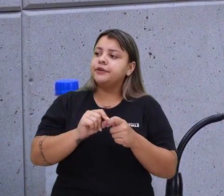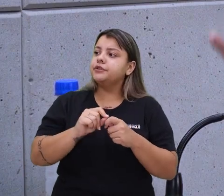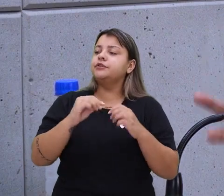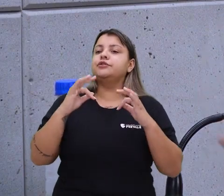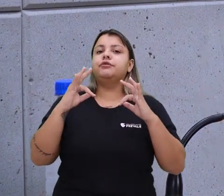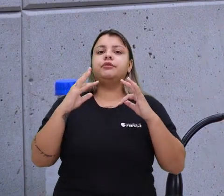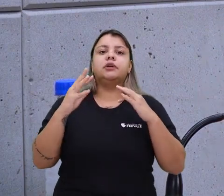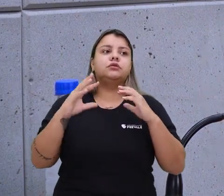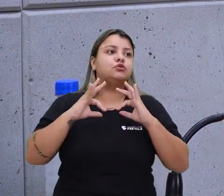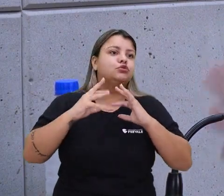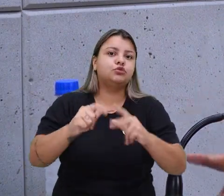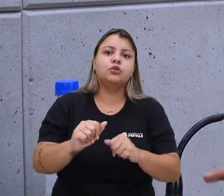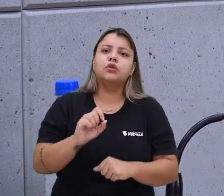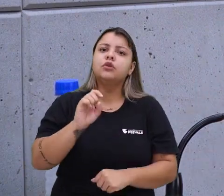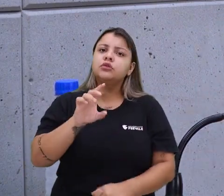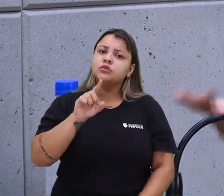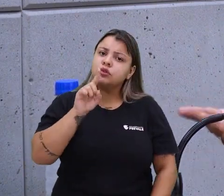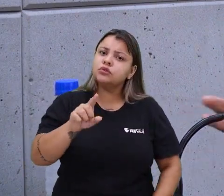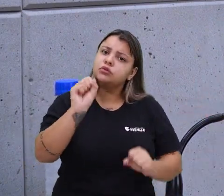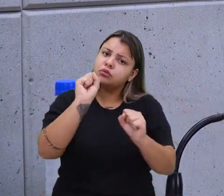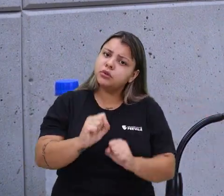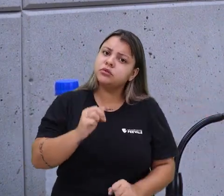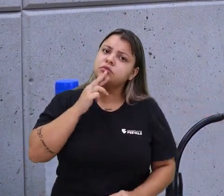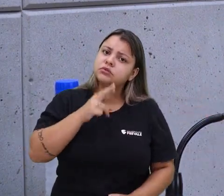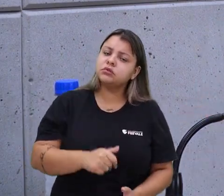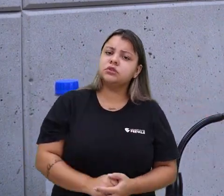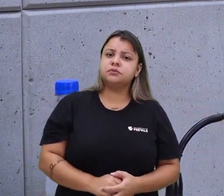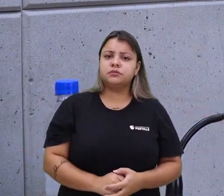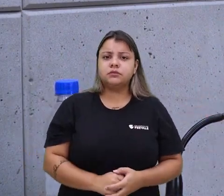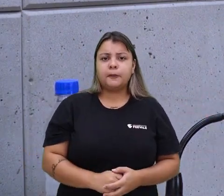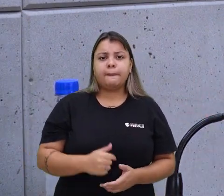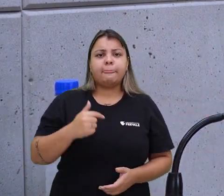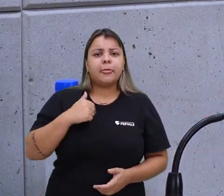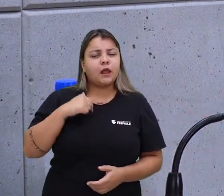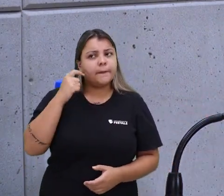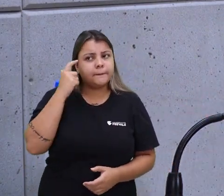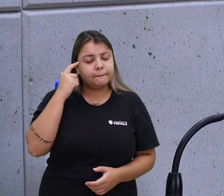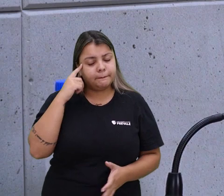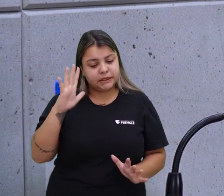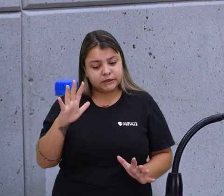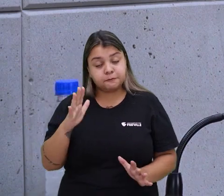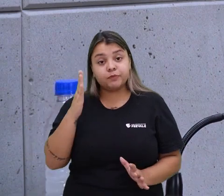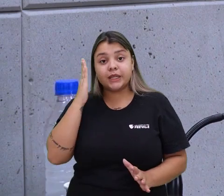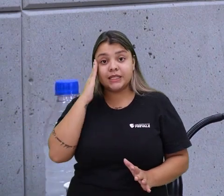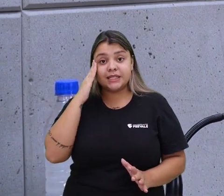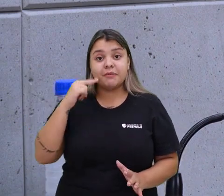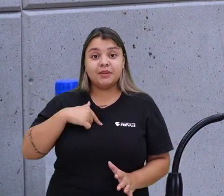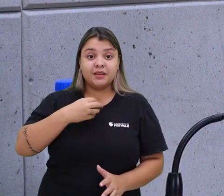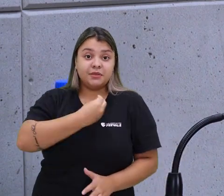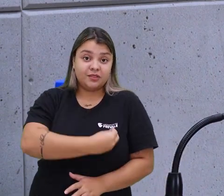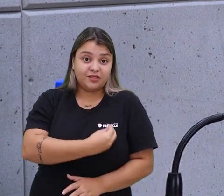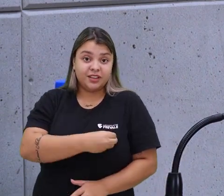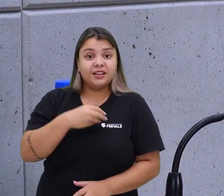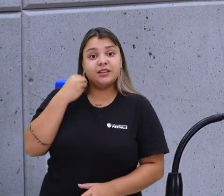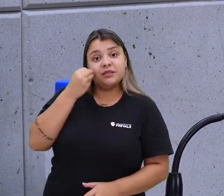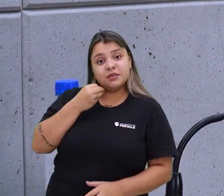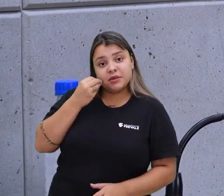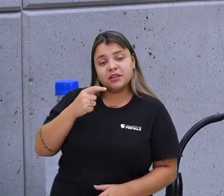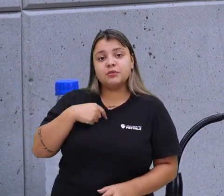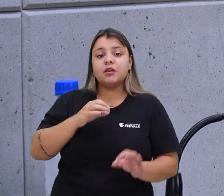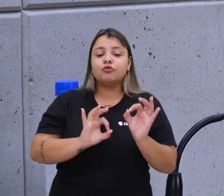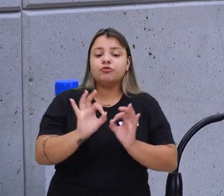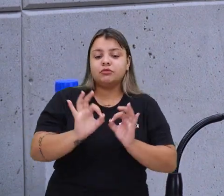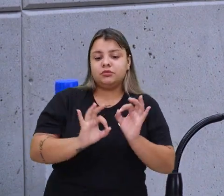e a gente acha que só tu vai poder resolver o caso dela no primeiro momento eu pensei bom já sabem da minha trajetória porque eu fui coordenadora de um